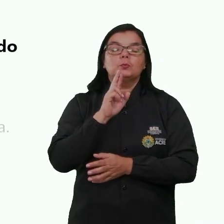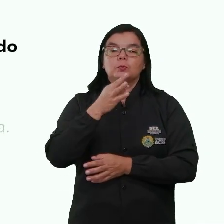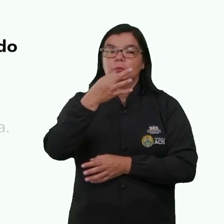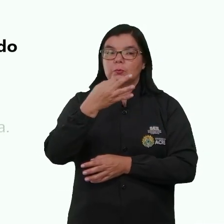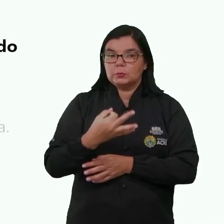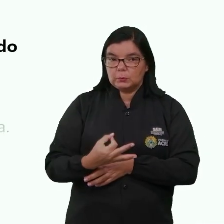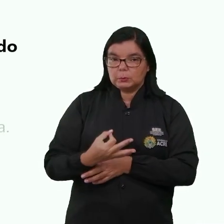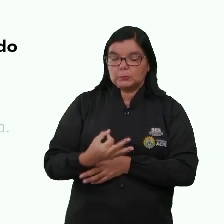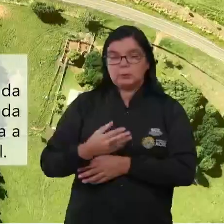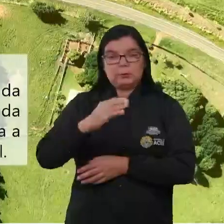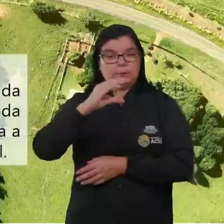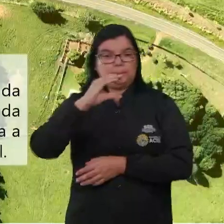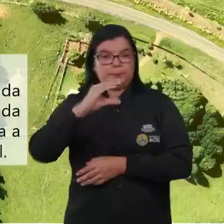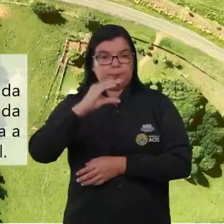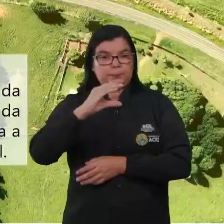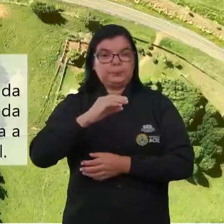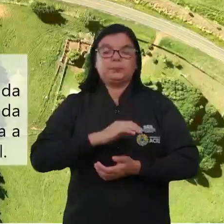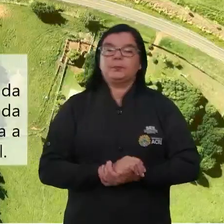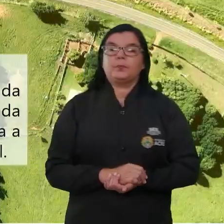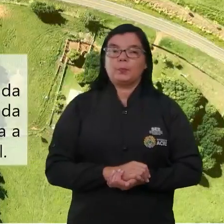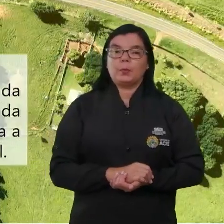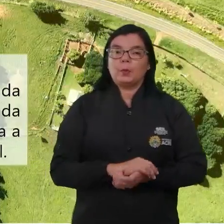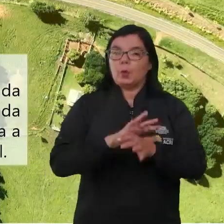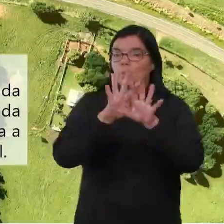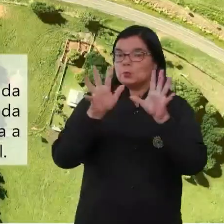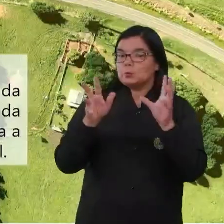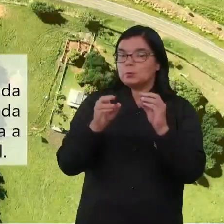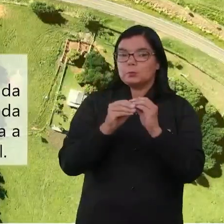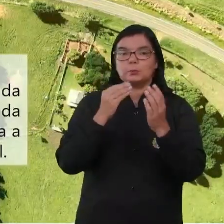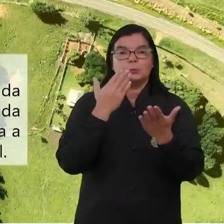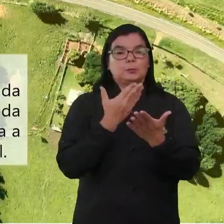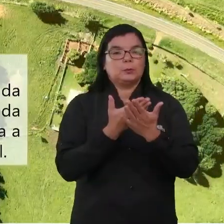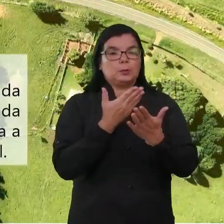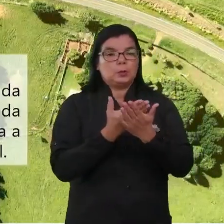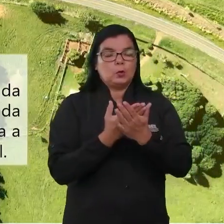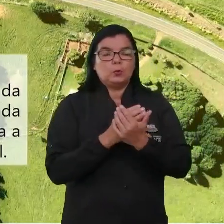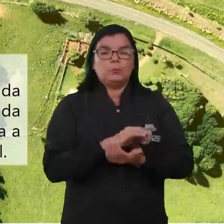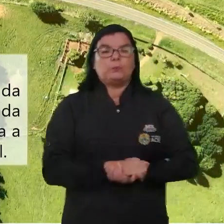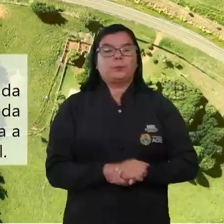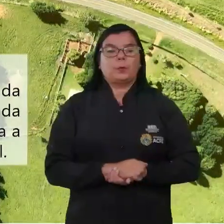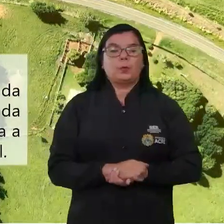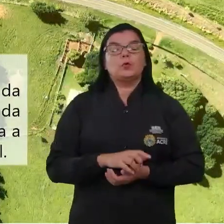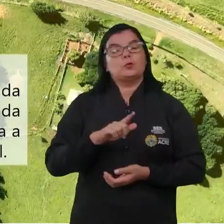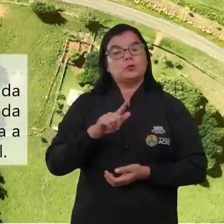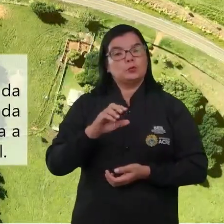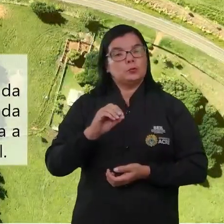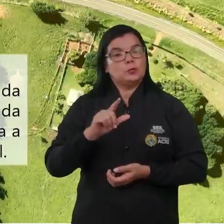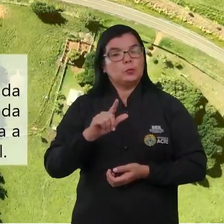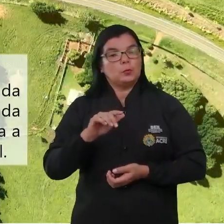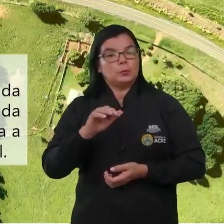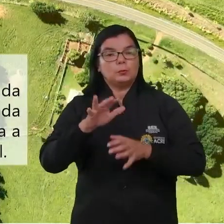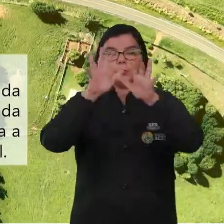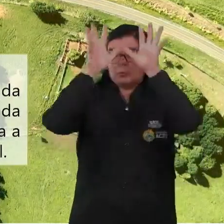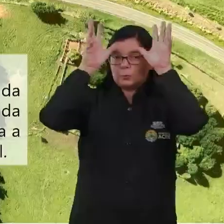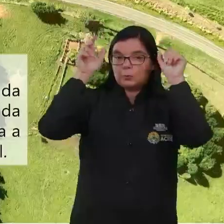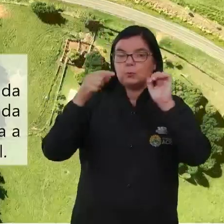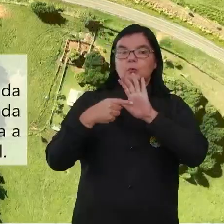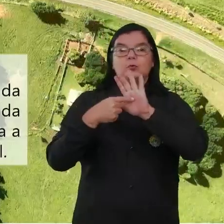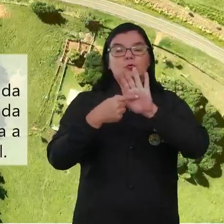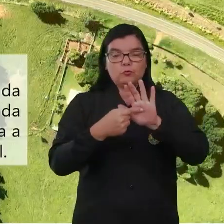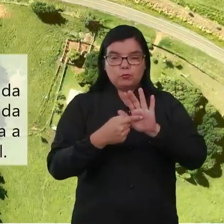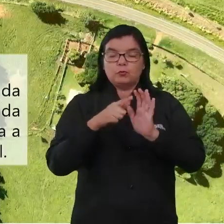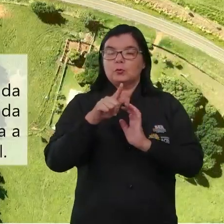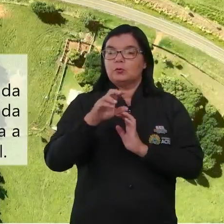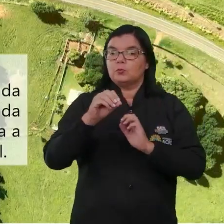a letra C. Vamos então para o resumo da nossa aula, que diz o seguinte: os geoglifos do Acre são